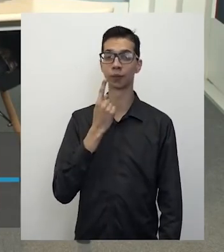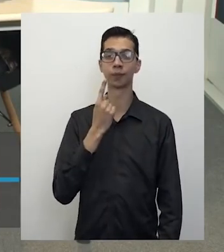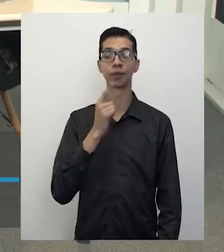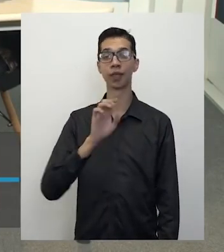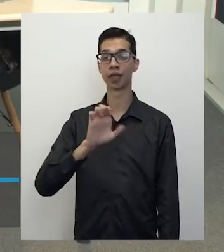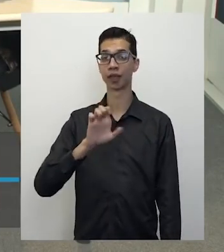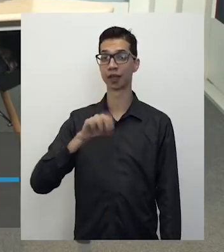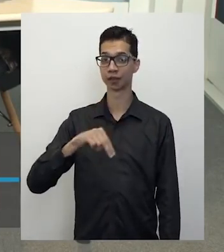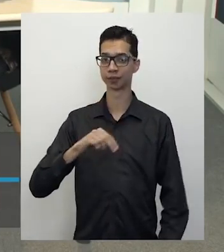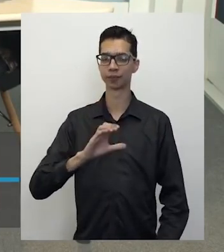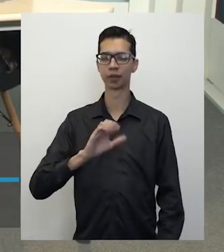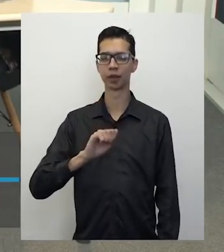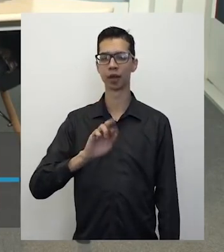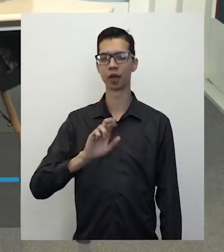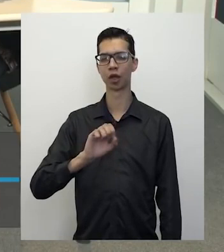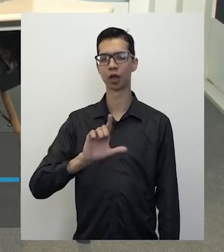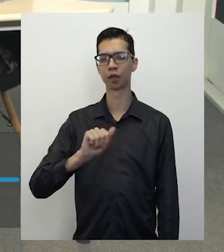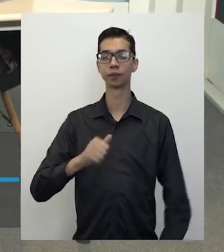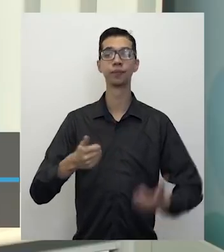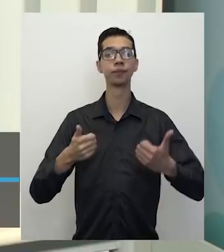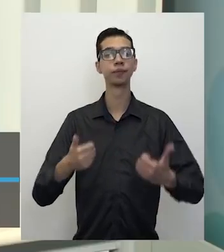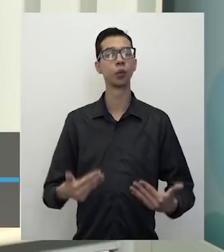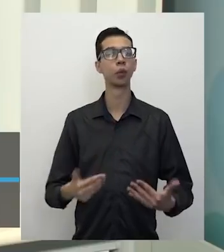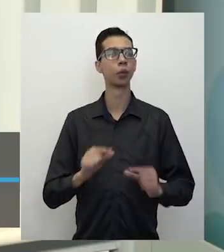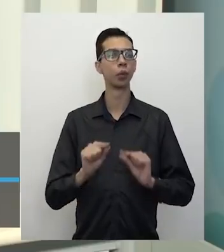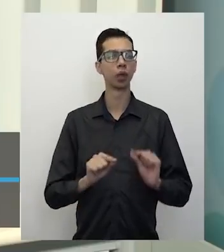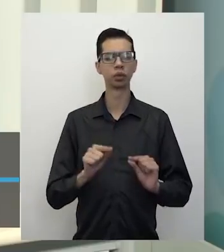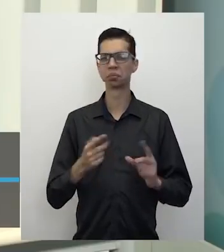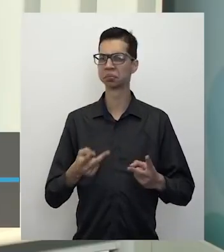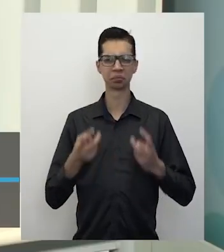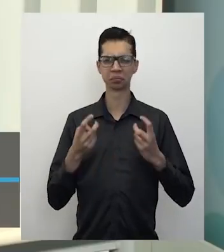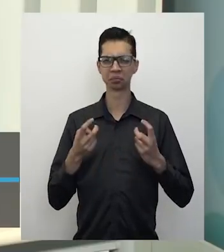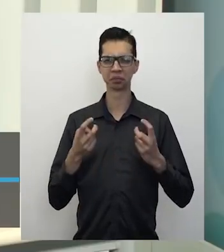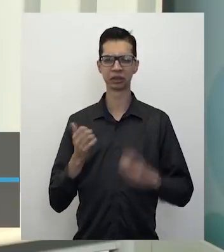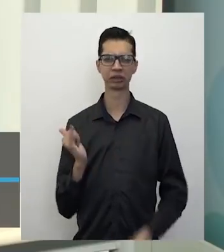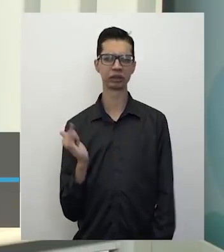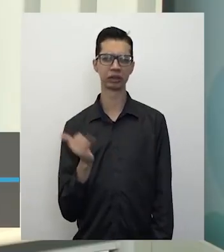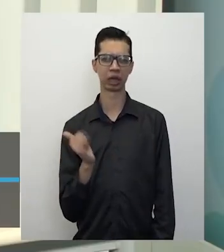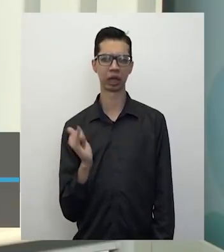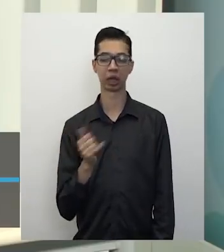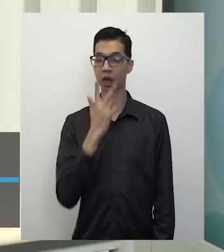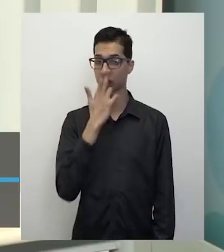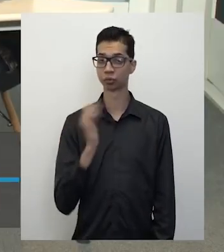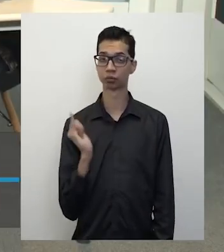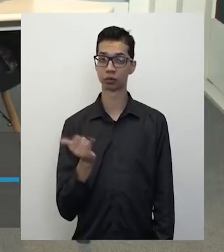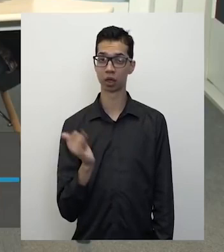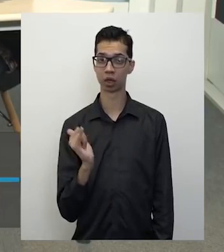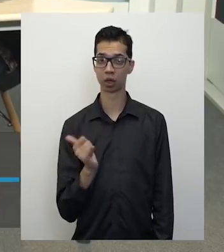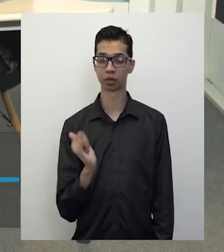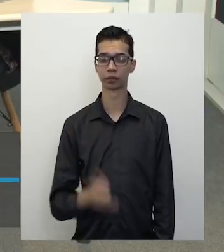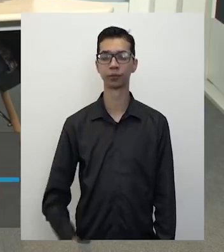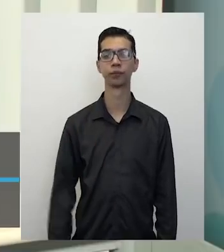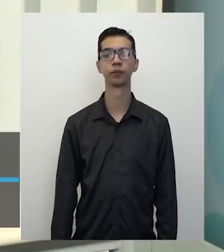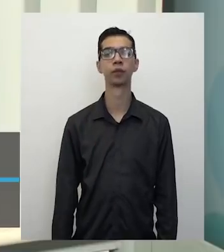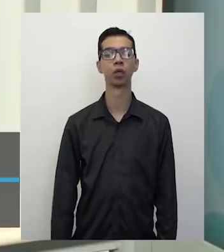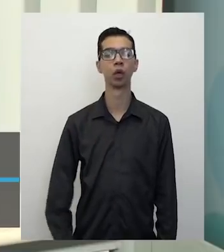Ellen Carola diz que não percebi narrativa. Não percebi. Narrativa, eu acho, né? Vou colocar.